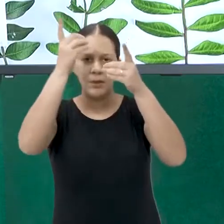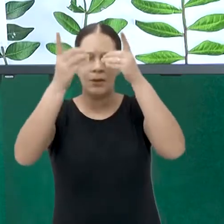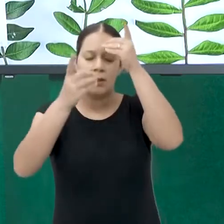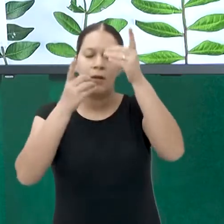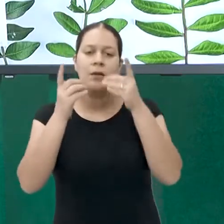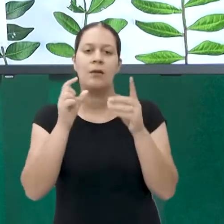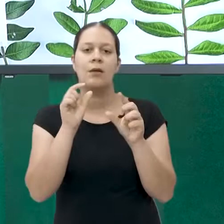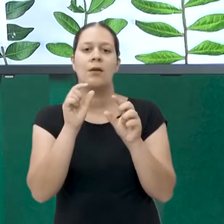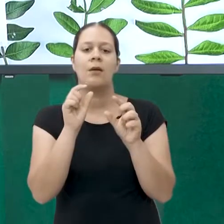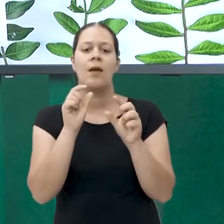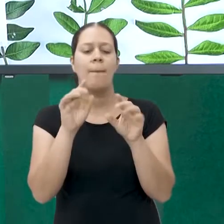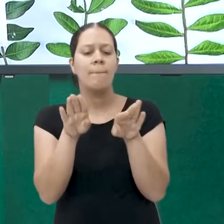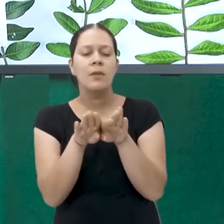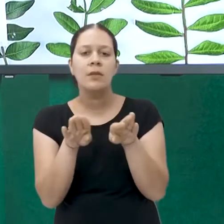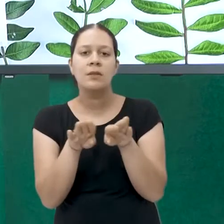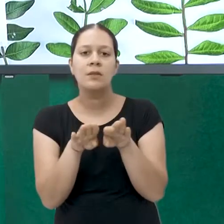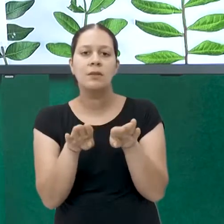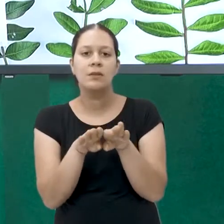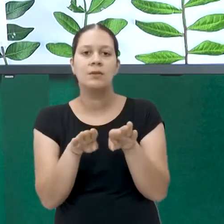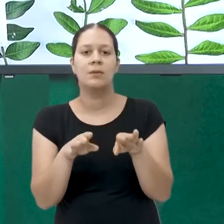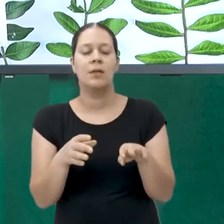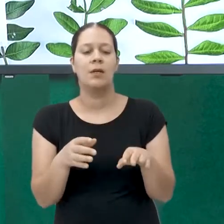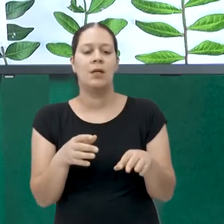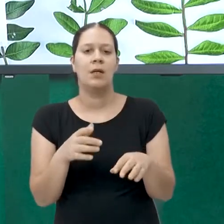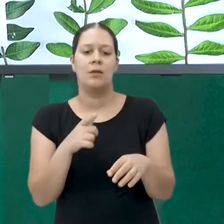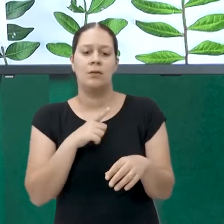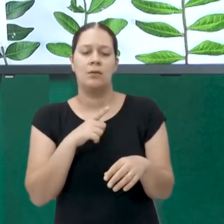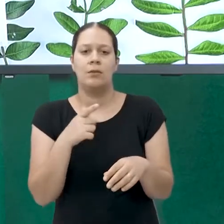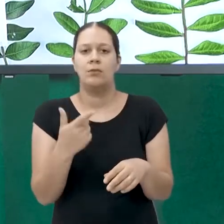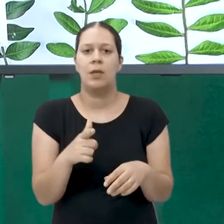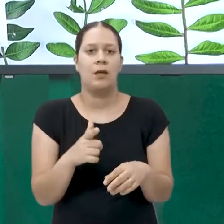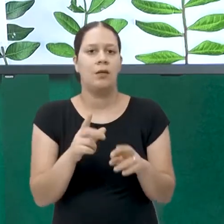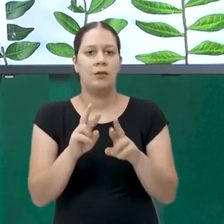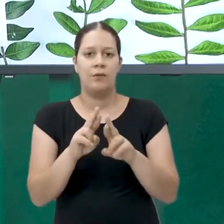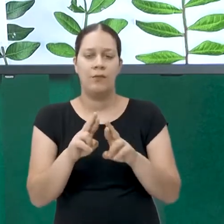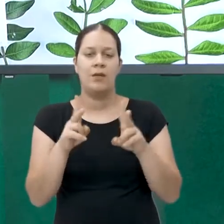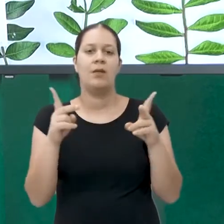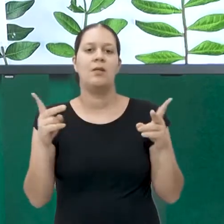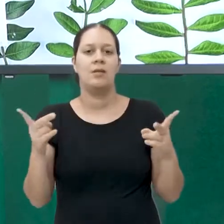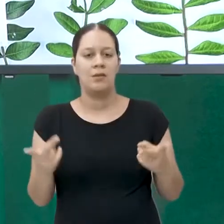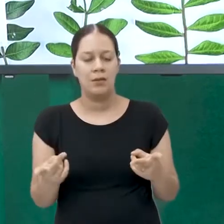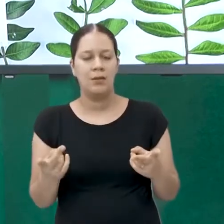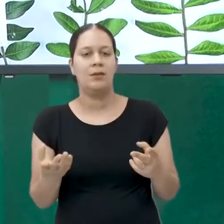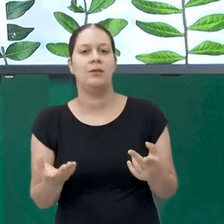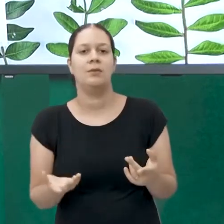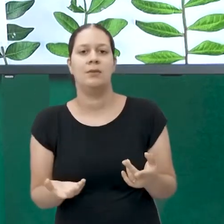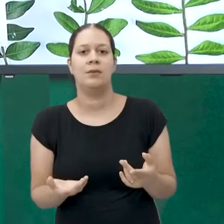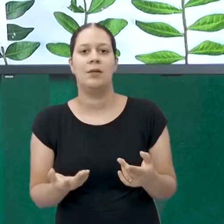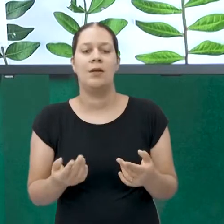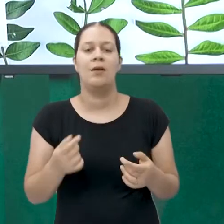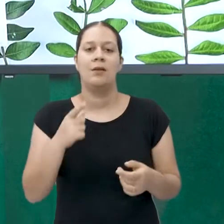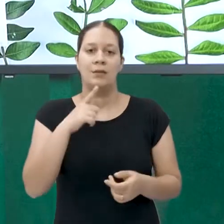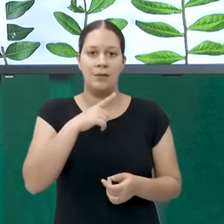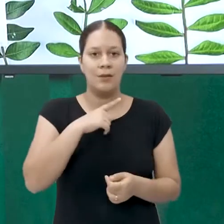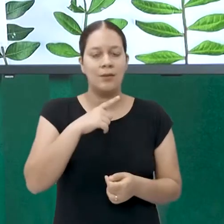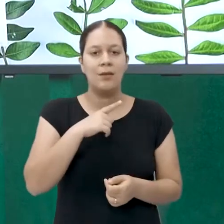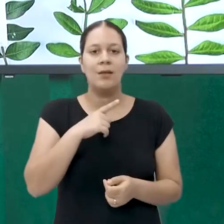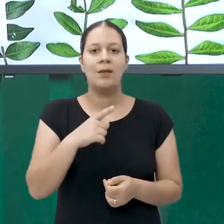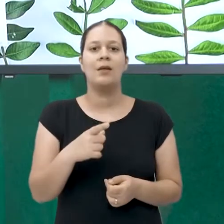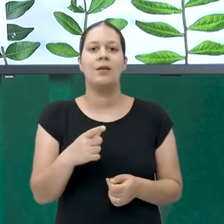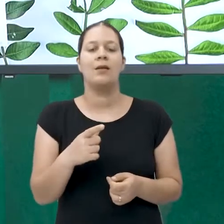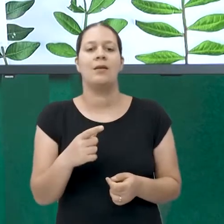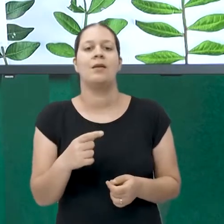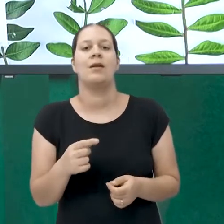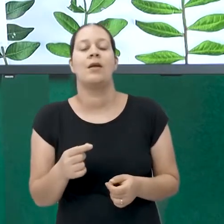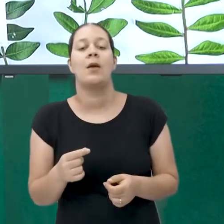menos, é a mesma, tá? Não tem muita... Lógico, tem diferença porque são dois organismos diferentes, são duas estruturas